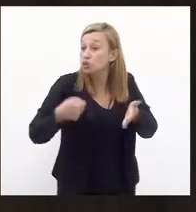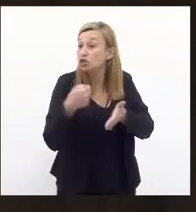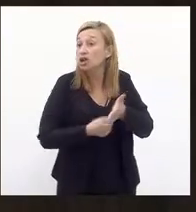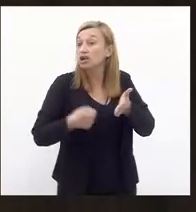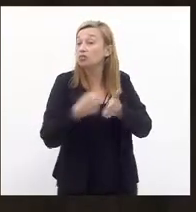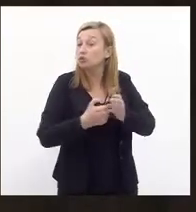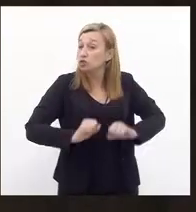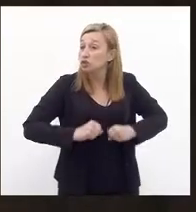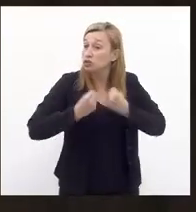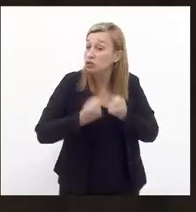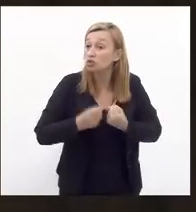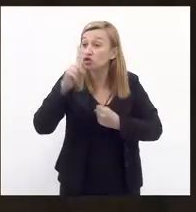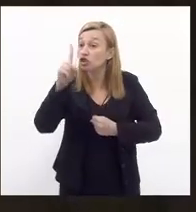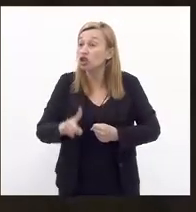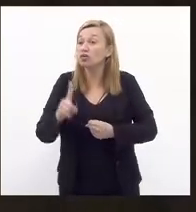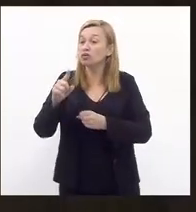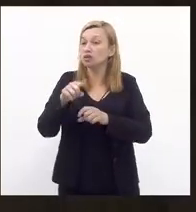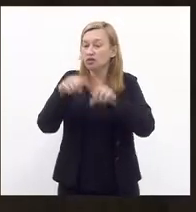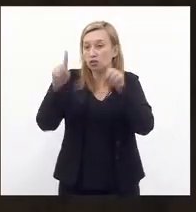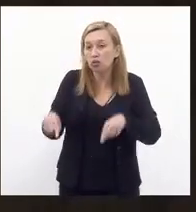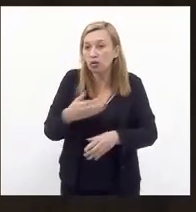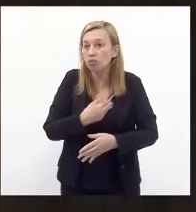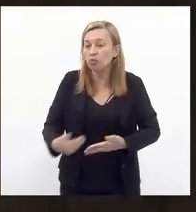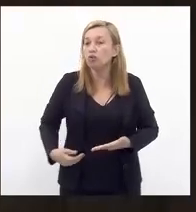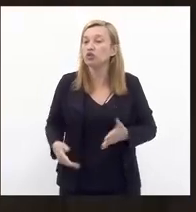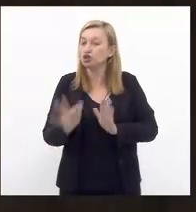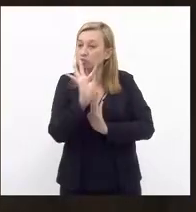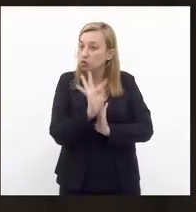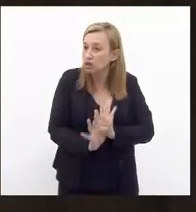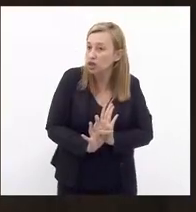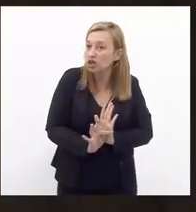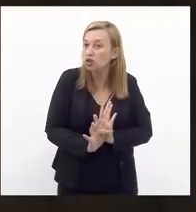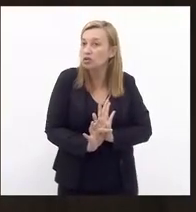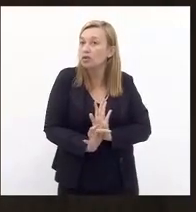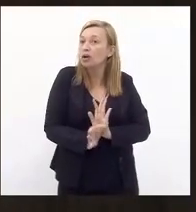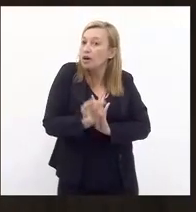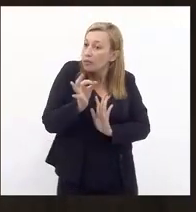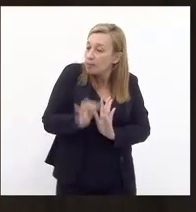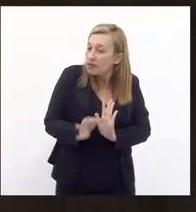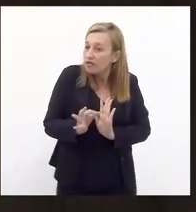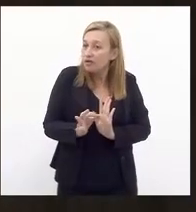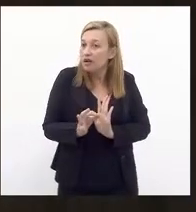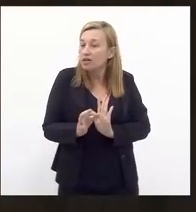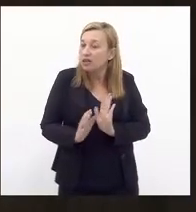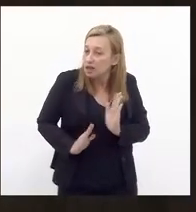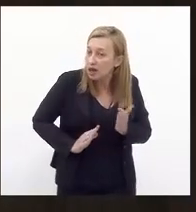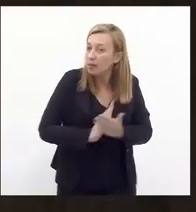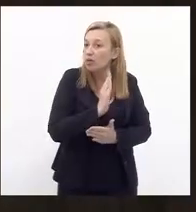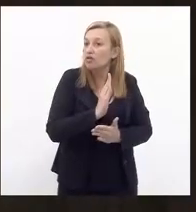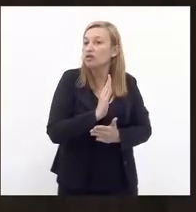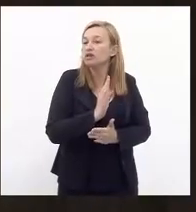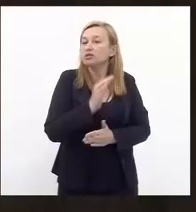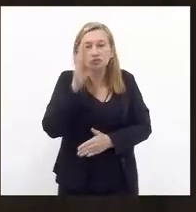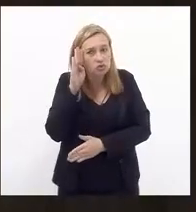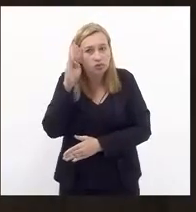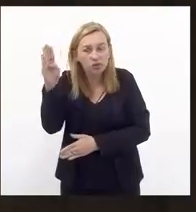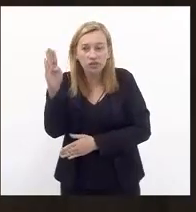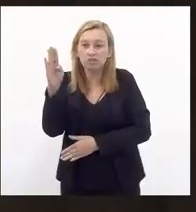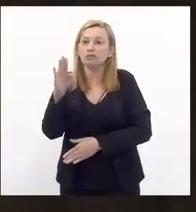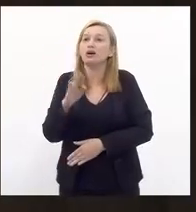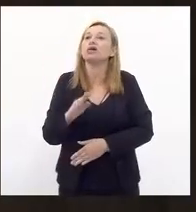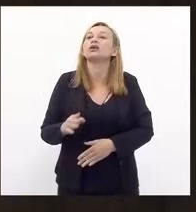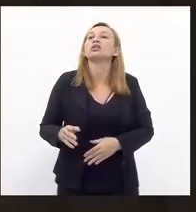garantia dos direitos dos Servidores chegamos num texto coeso e aprovamos as medidas fundamentais